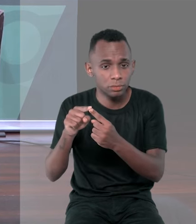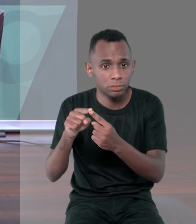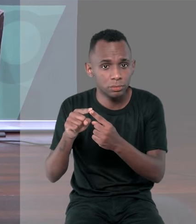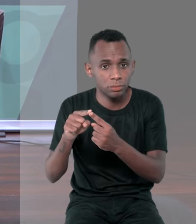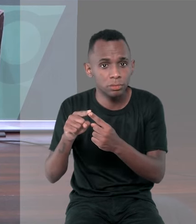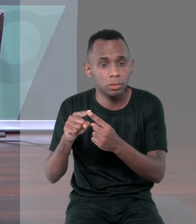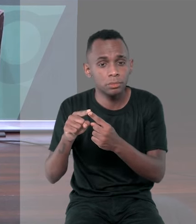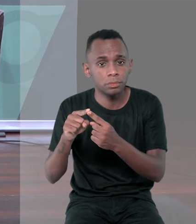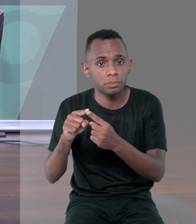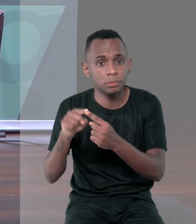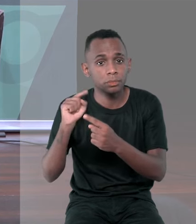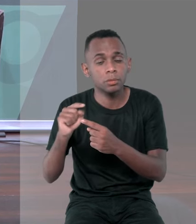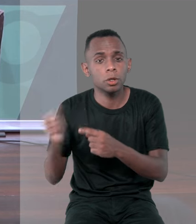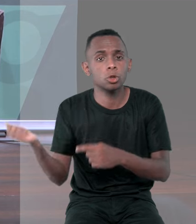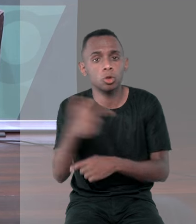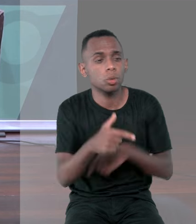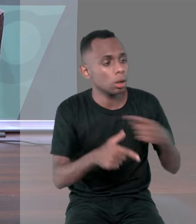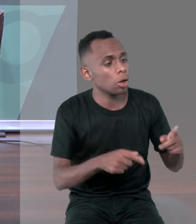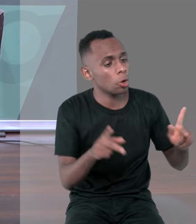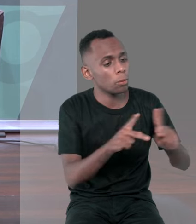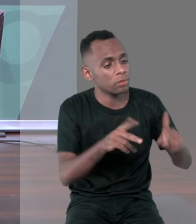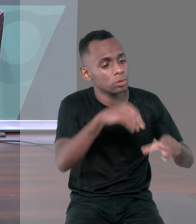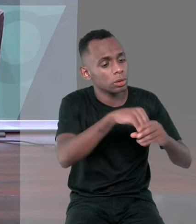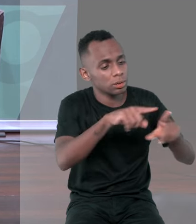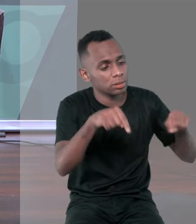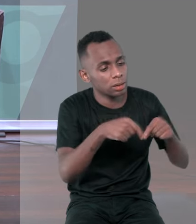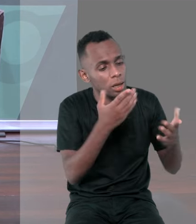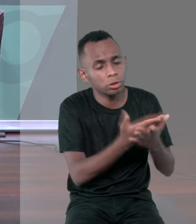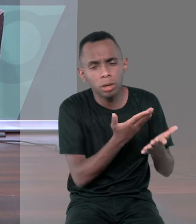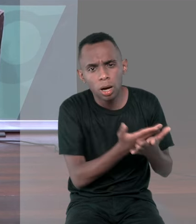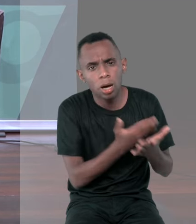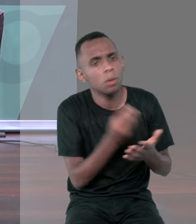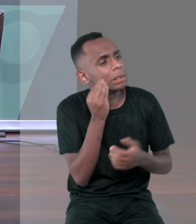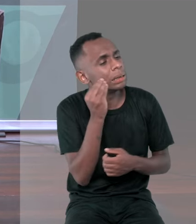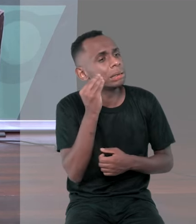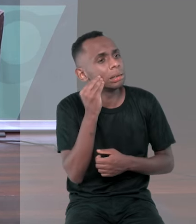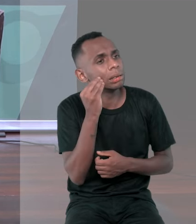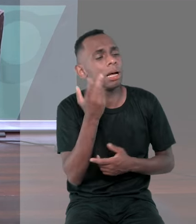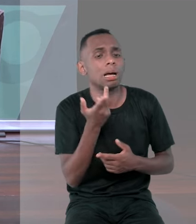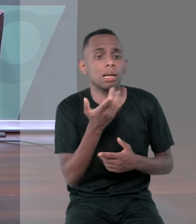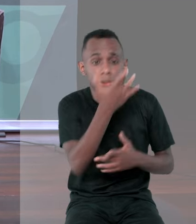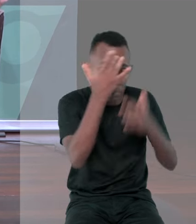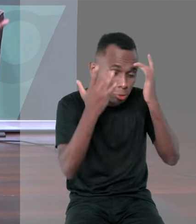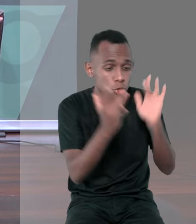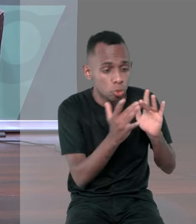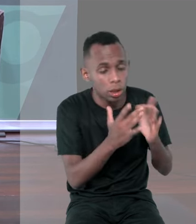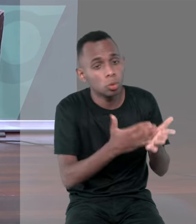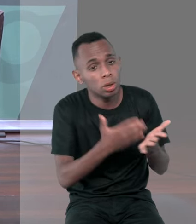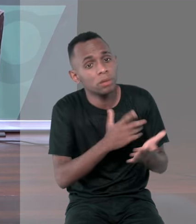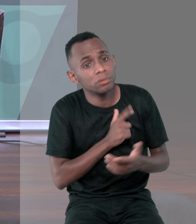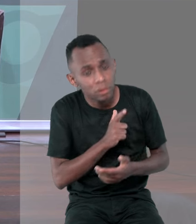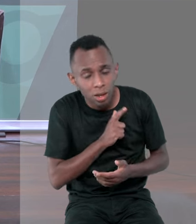livro, do que o professor na sala de aula, do que todas as pessoas envolvidas com o livro,